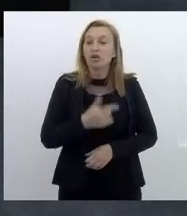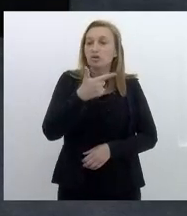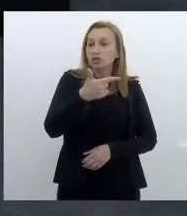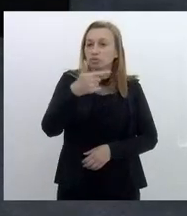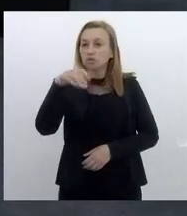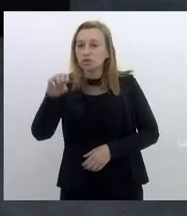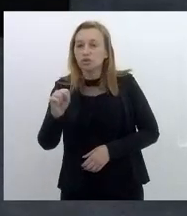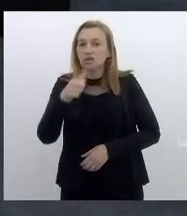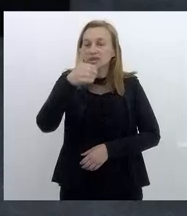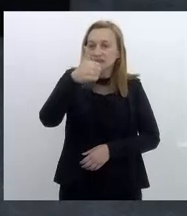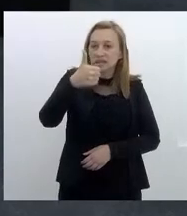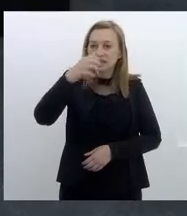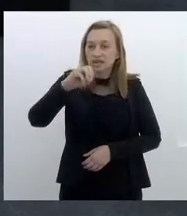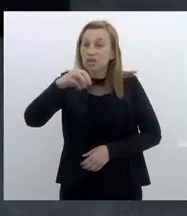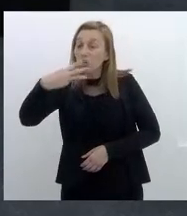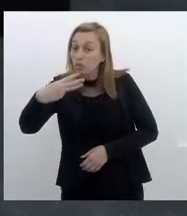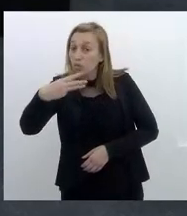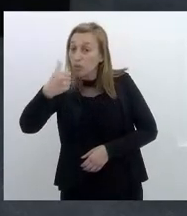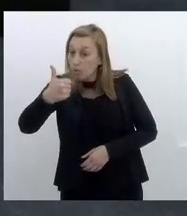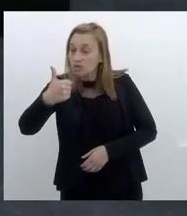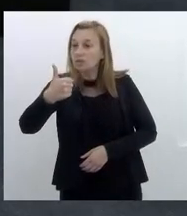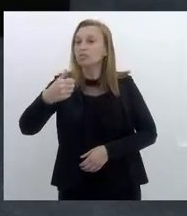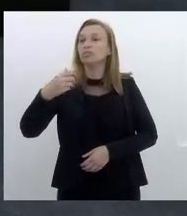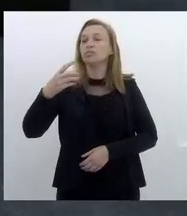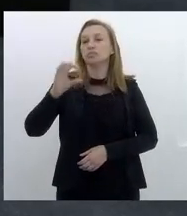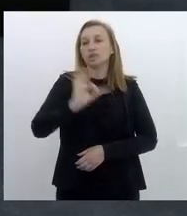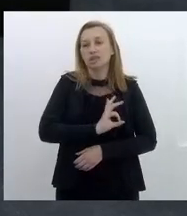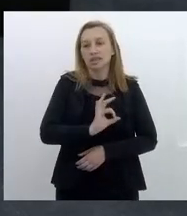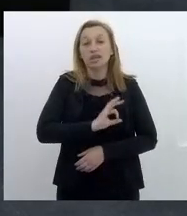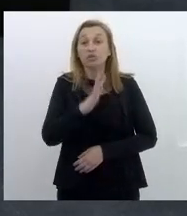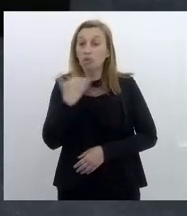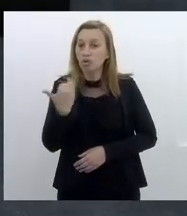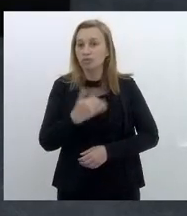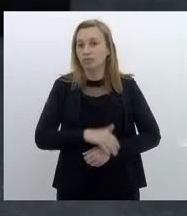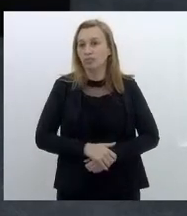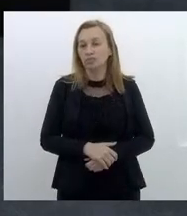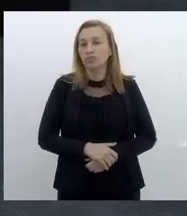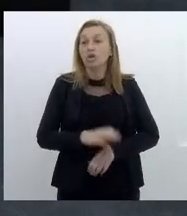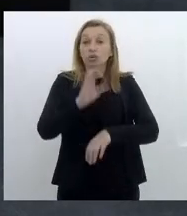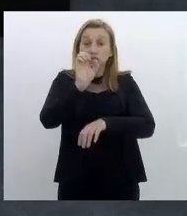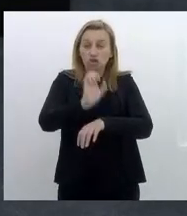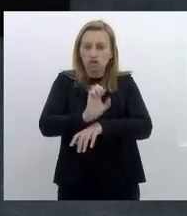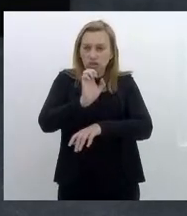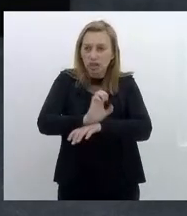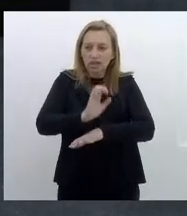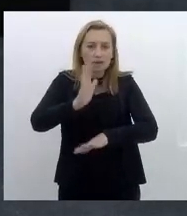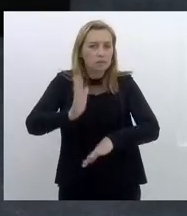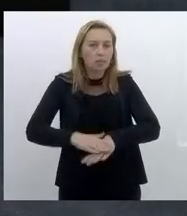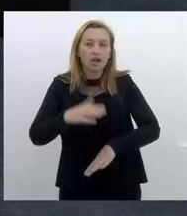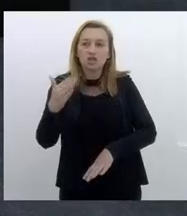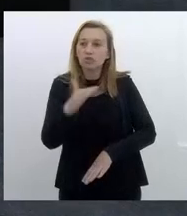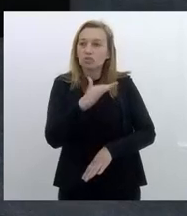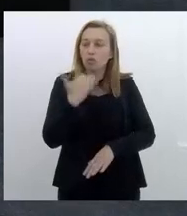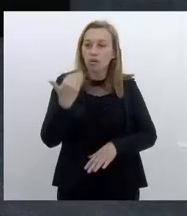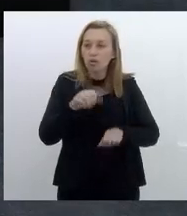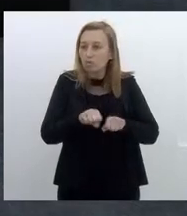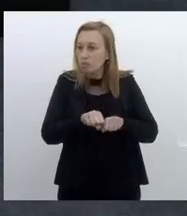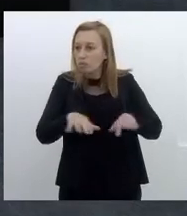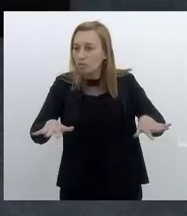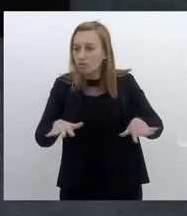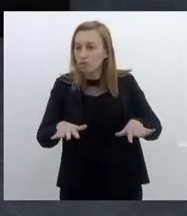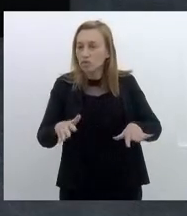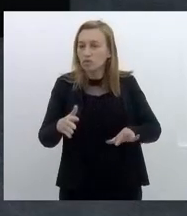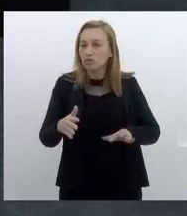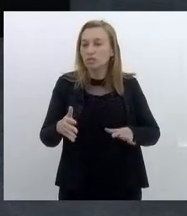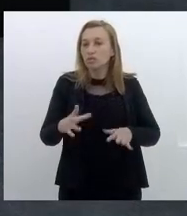2018 111 policiais mortos é o estado onde se mais morreu porque o vídeos policiais